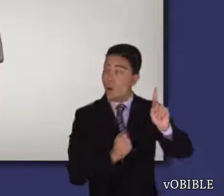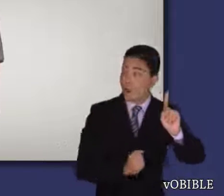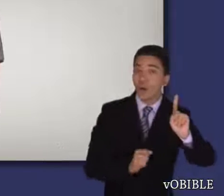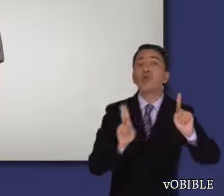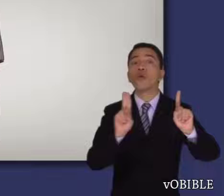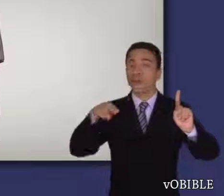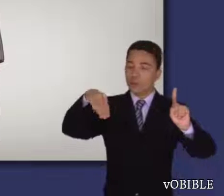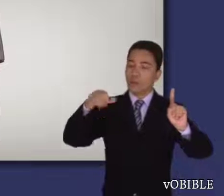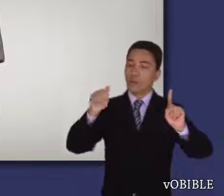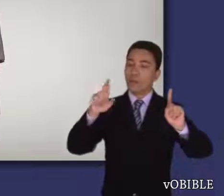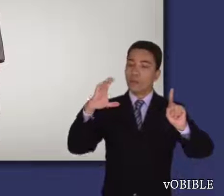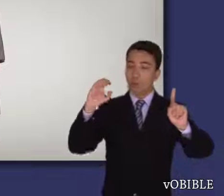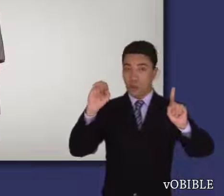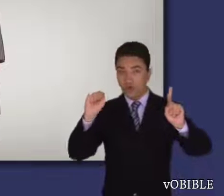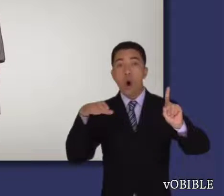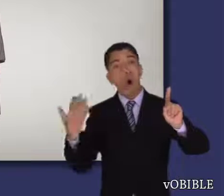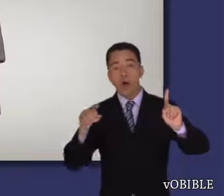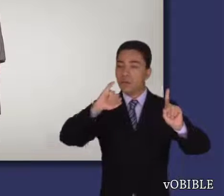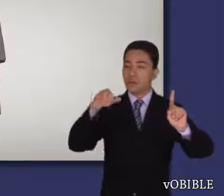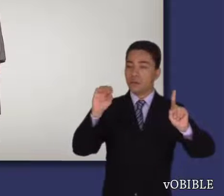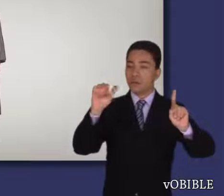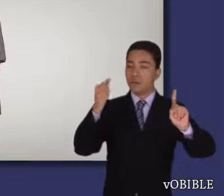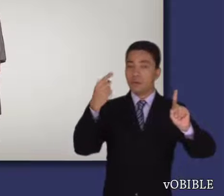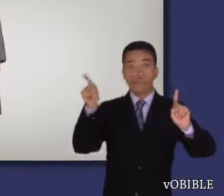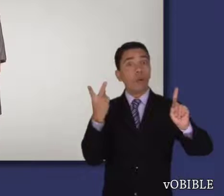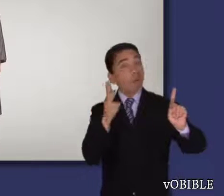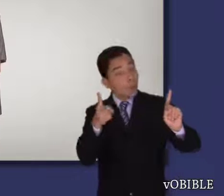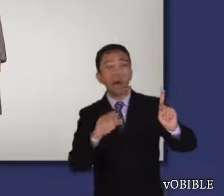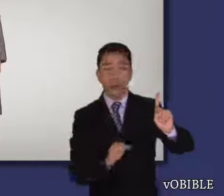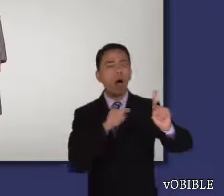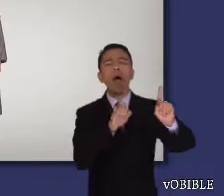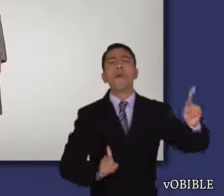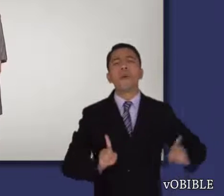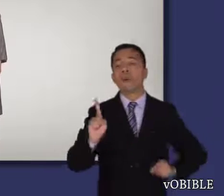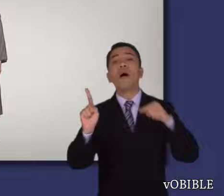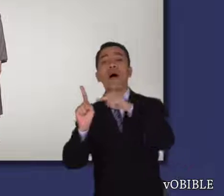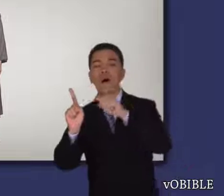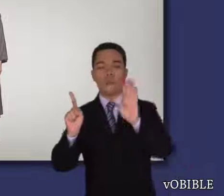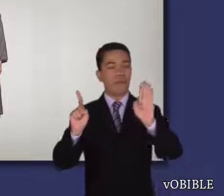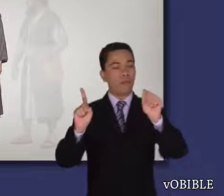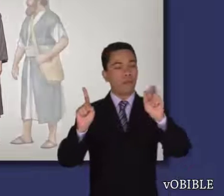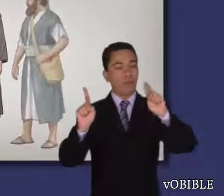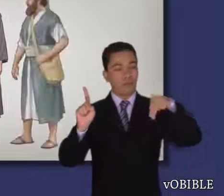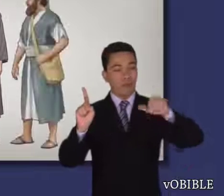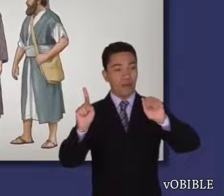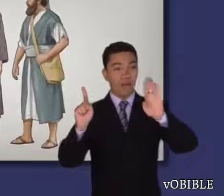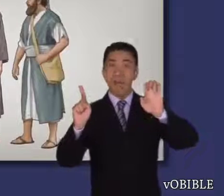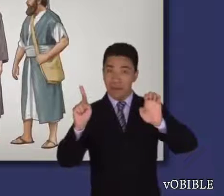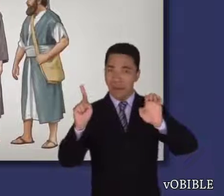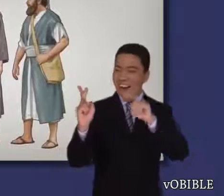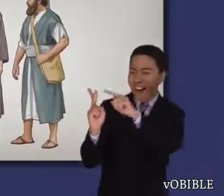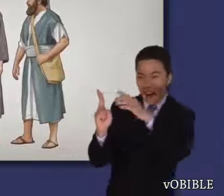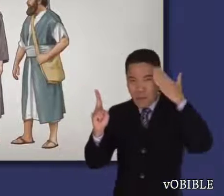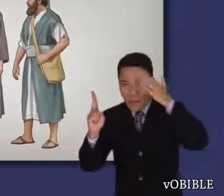menciona Marcos, primo de Barnabé. Durante pouco tempo, Marcos, também chamado João, acompanhou Paulo e